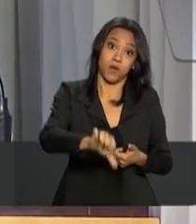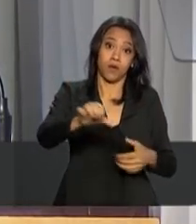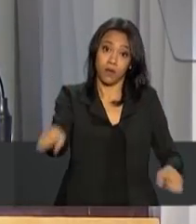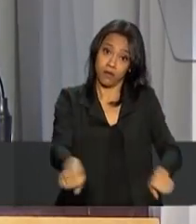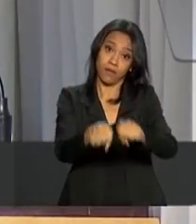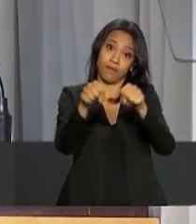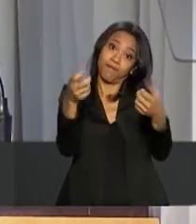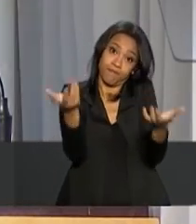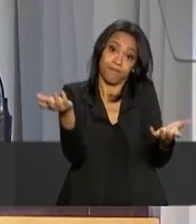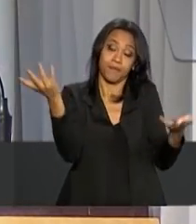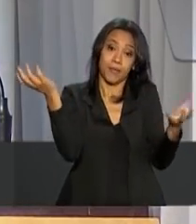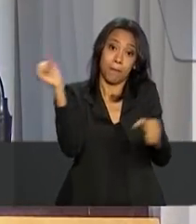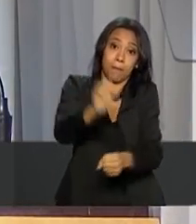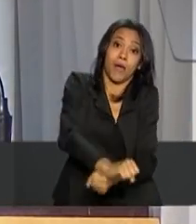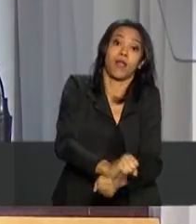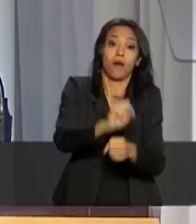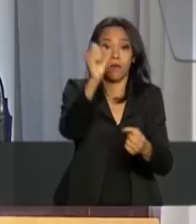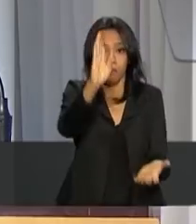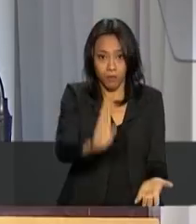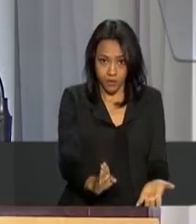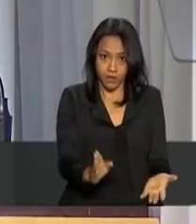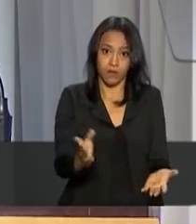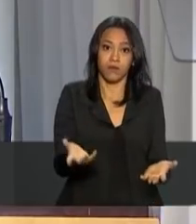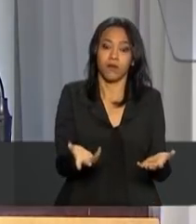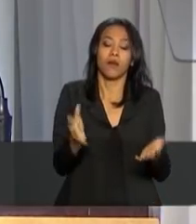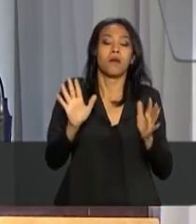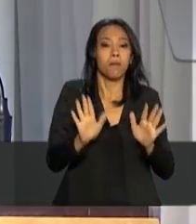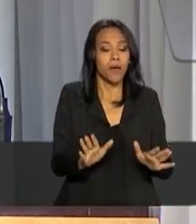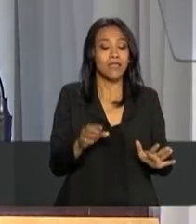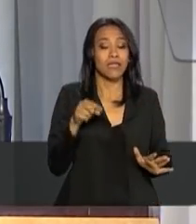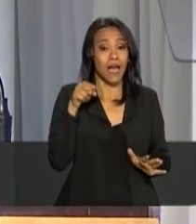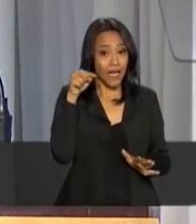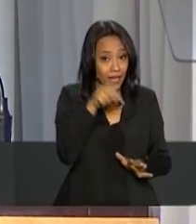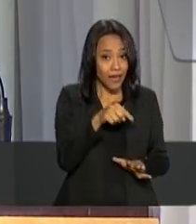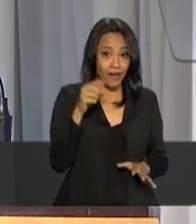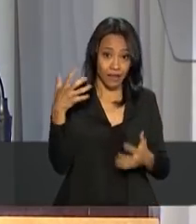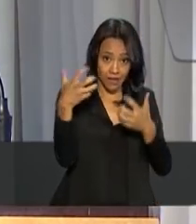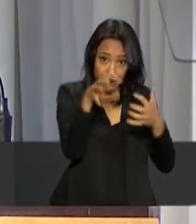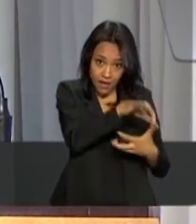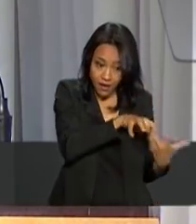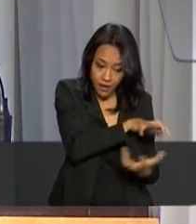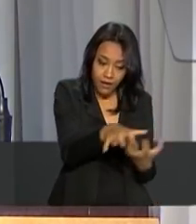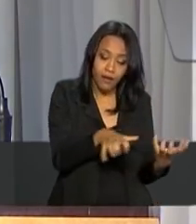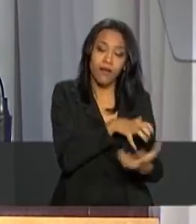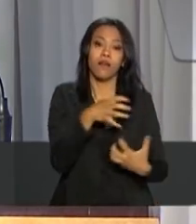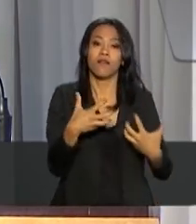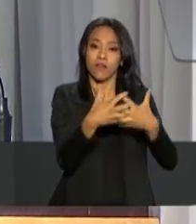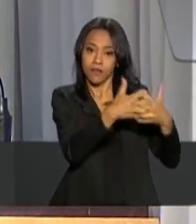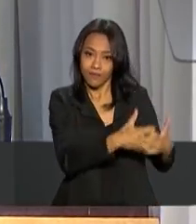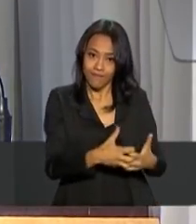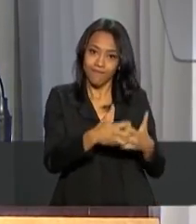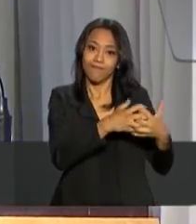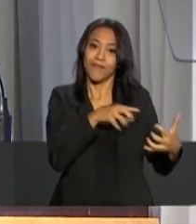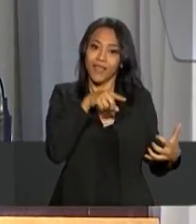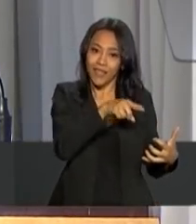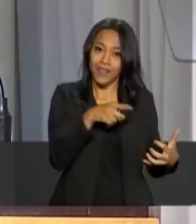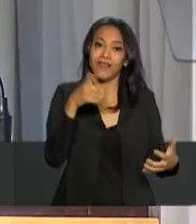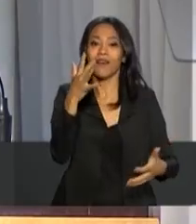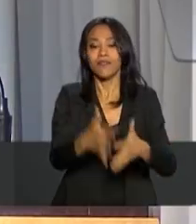mas o PIB seria positivo de mais de 3%. Aquela paralisação é que brecou, digamos, naquele instante,